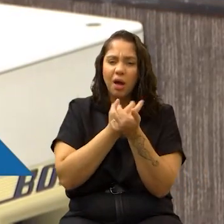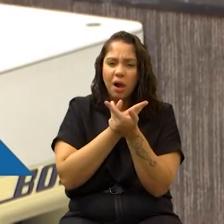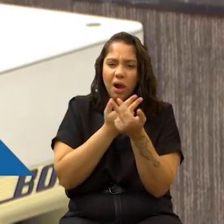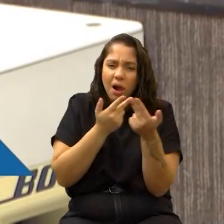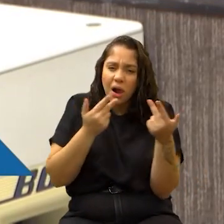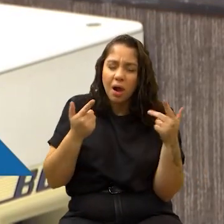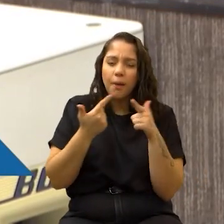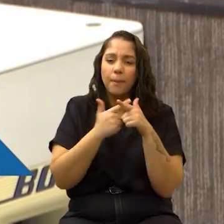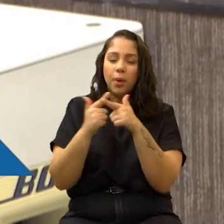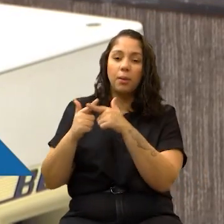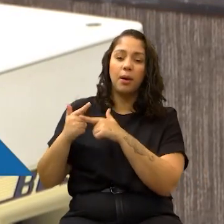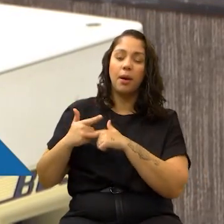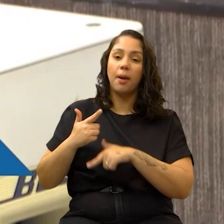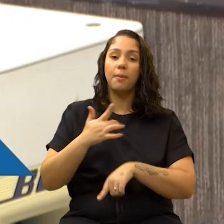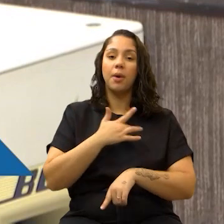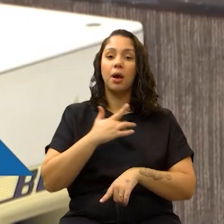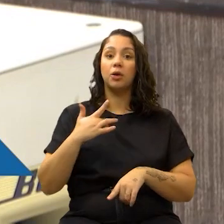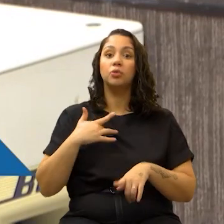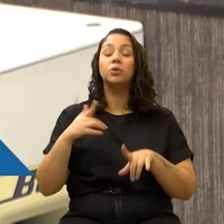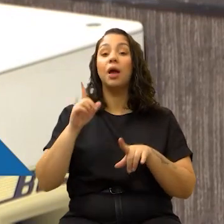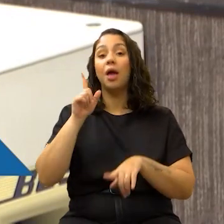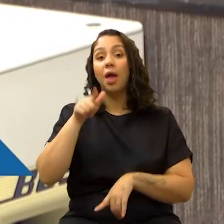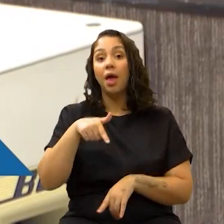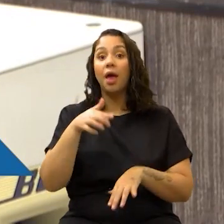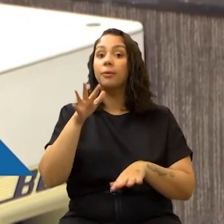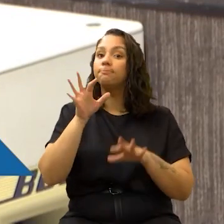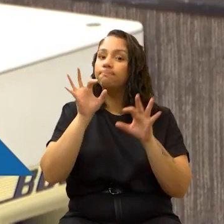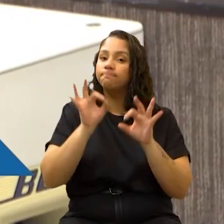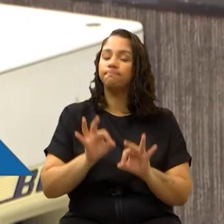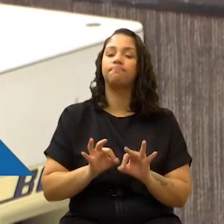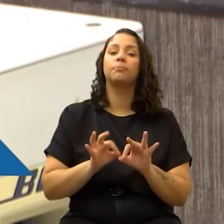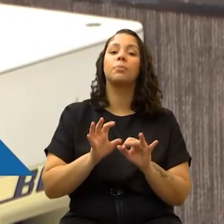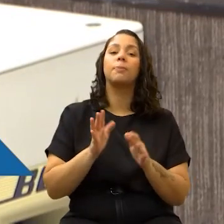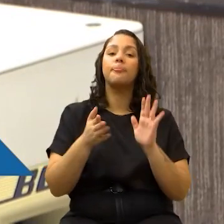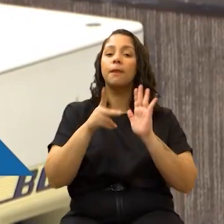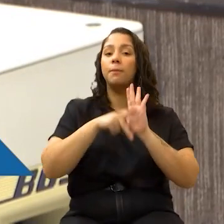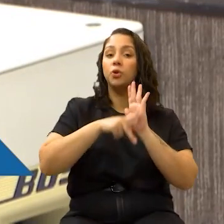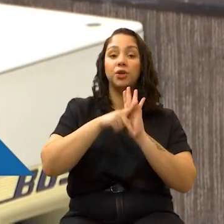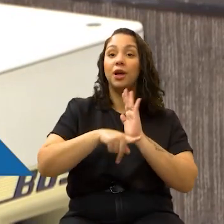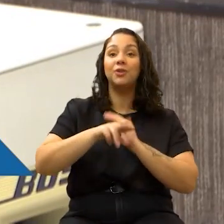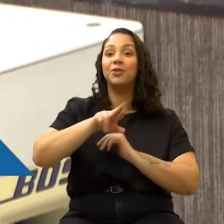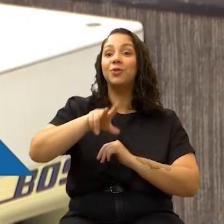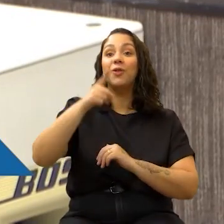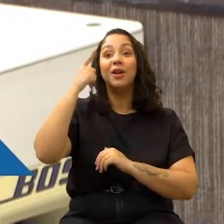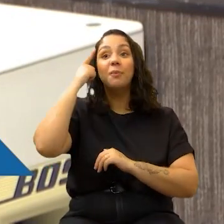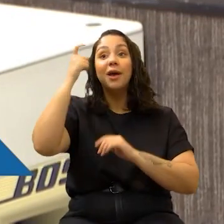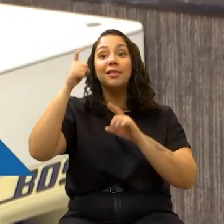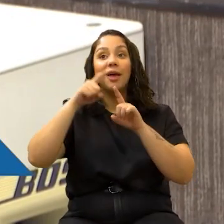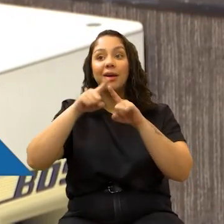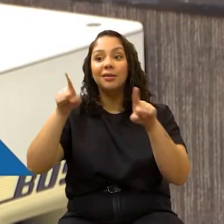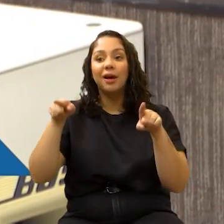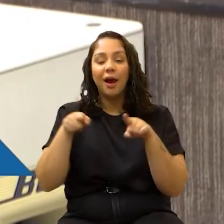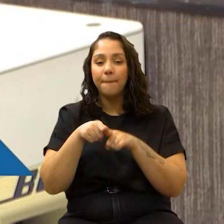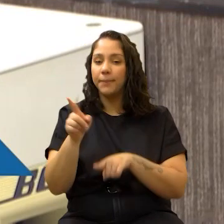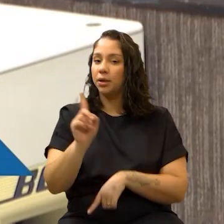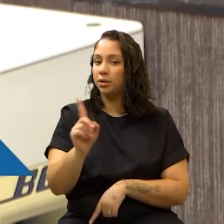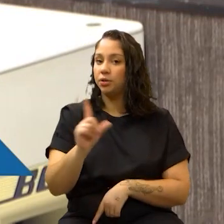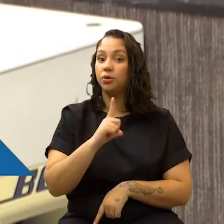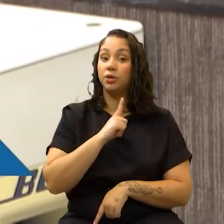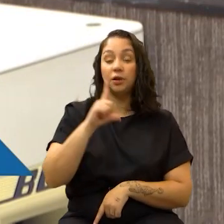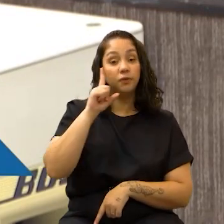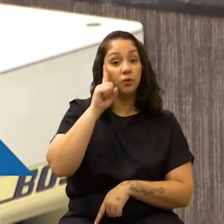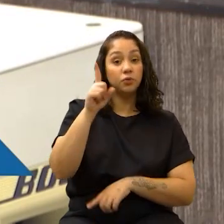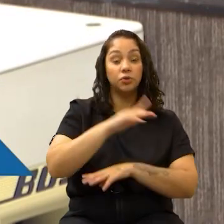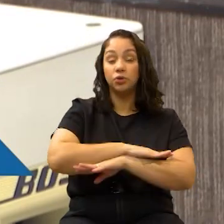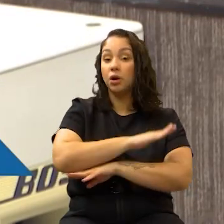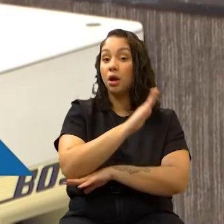anti-inflamatória. Então, nada mais justo, né, porque esse projeto ele não surgiu de uma ideia de gabinete.